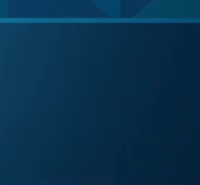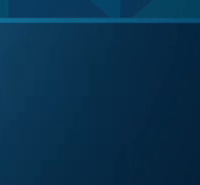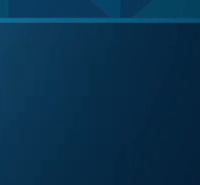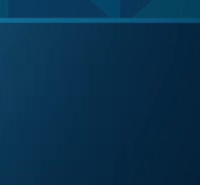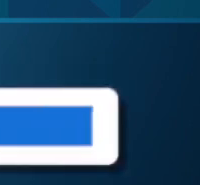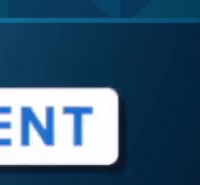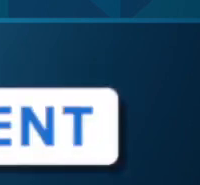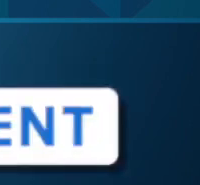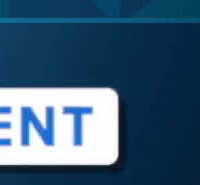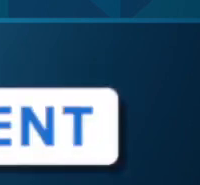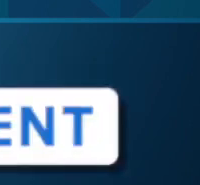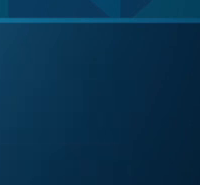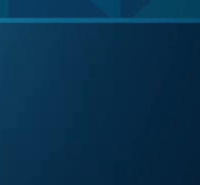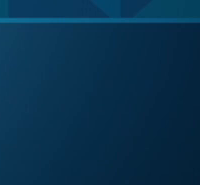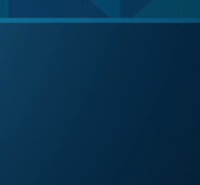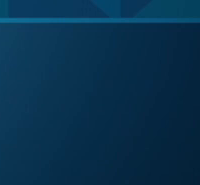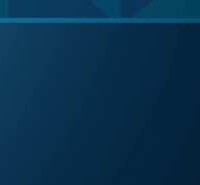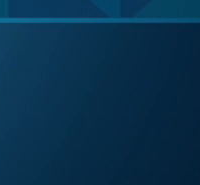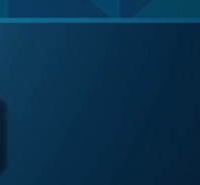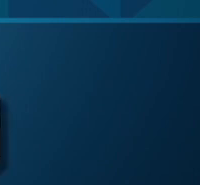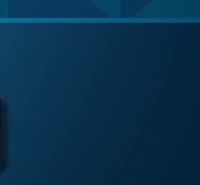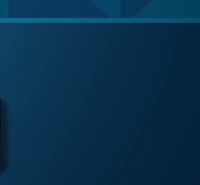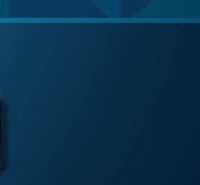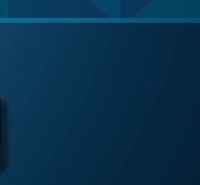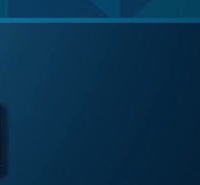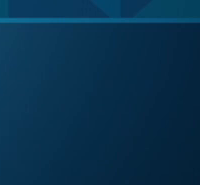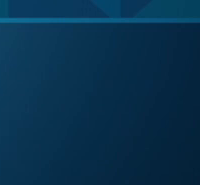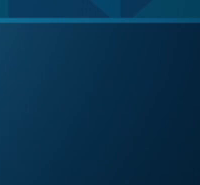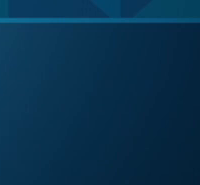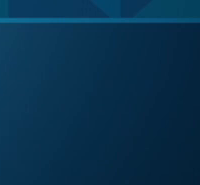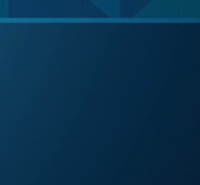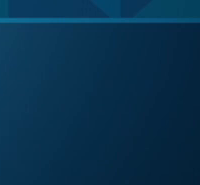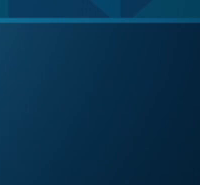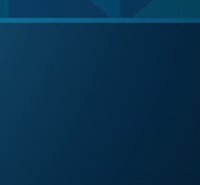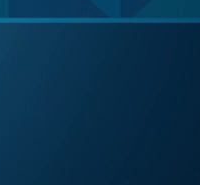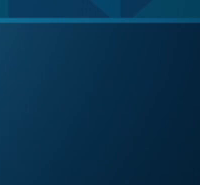notificação. Fo comentário no fahetutang ba media social siraseluk.